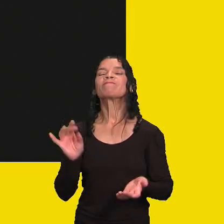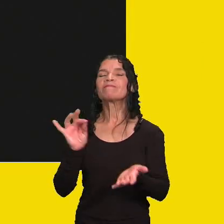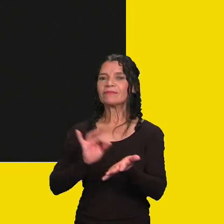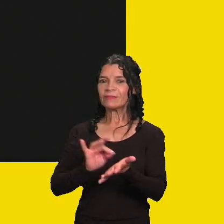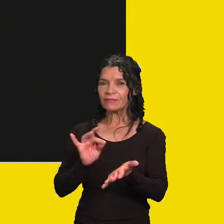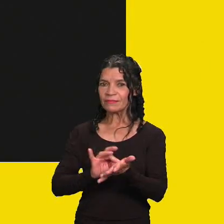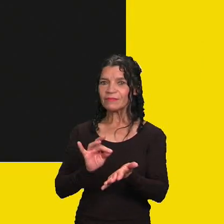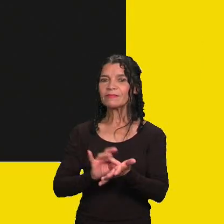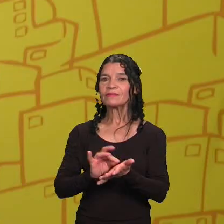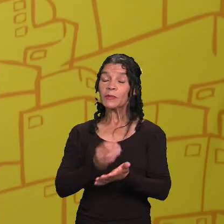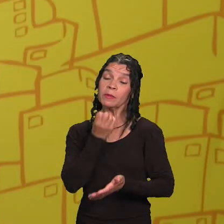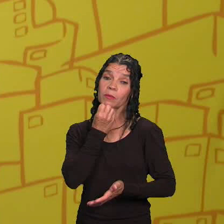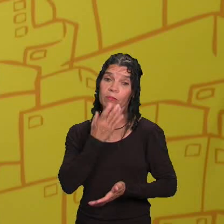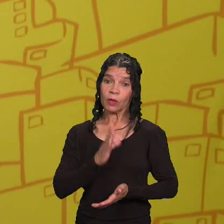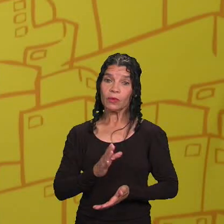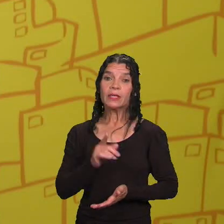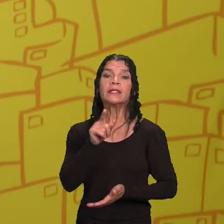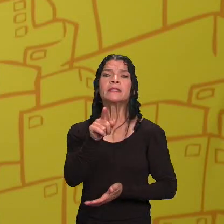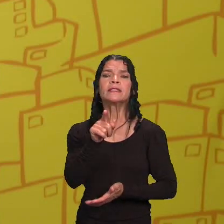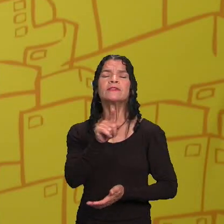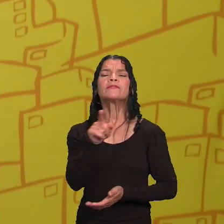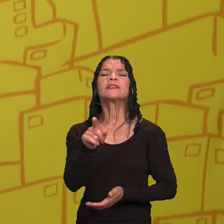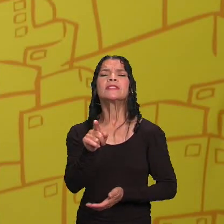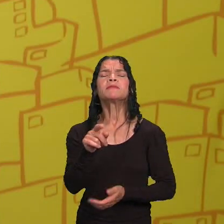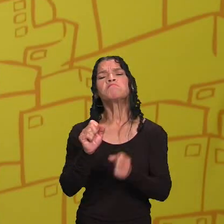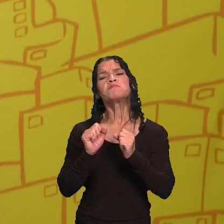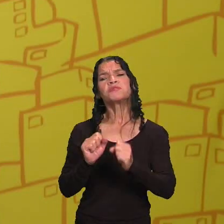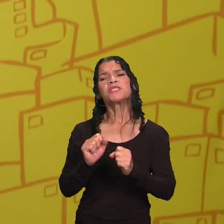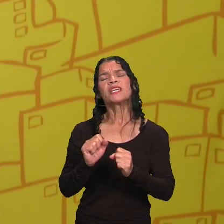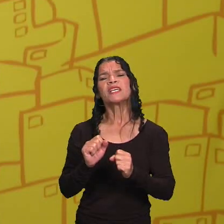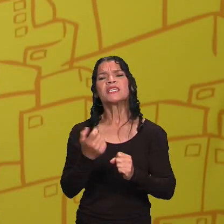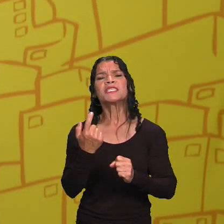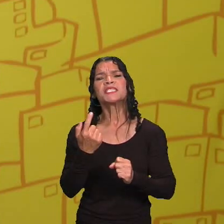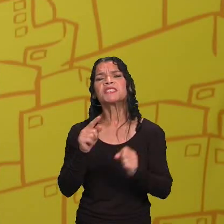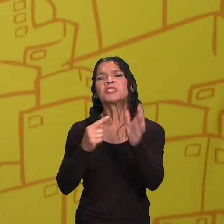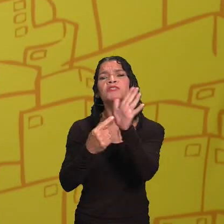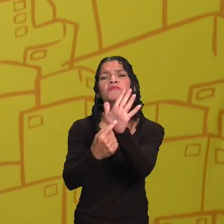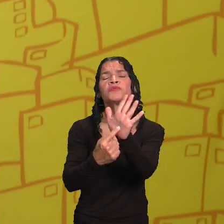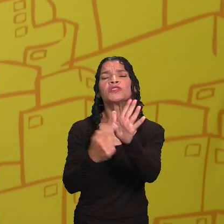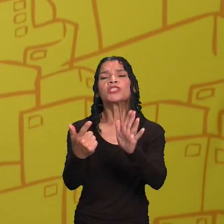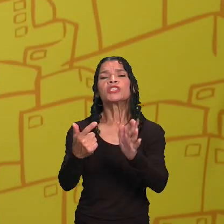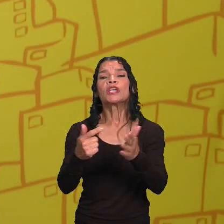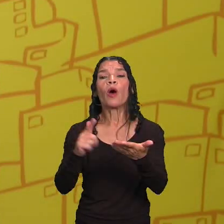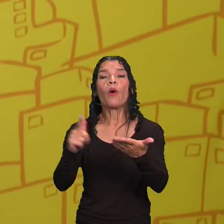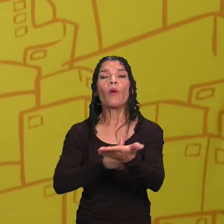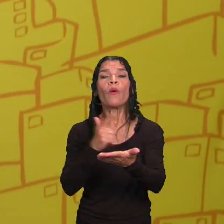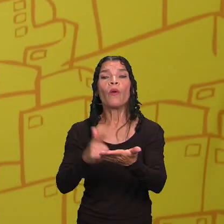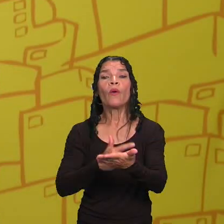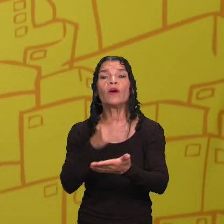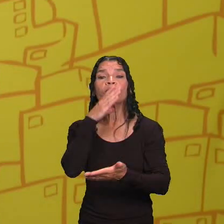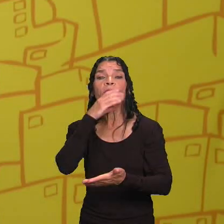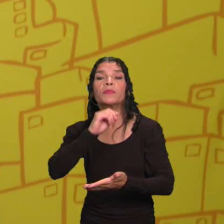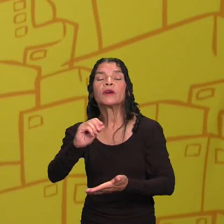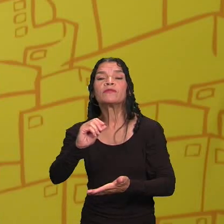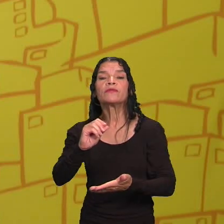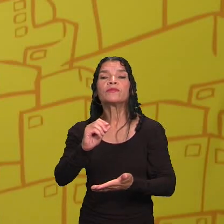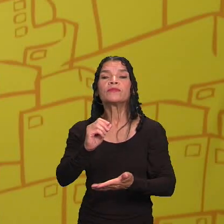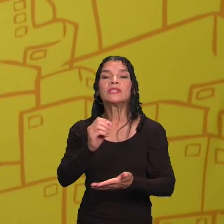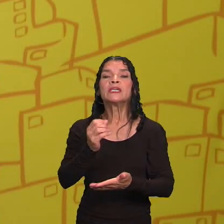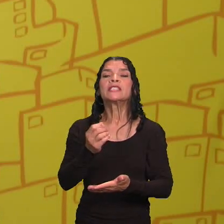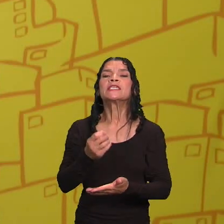Verdade. Bom, e se vocês pudessem indicar algum livro de Paulo Freire que